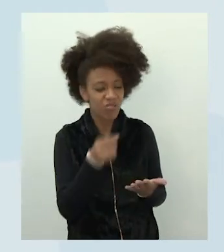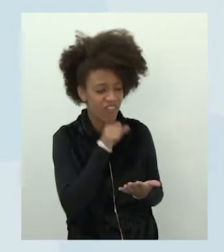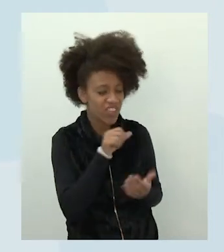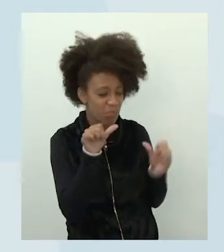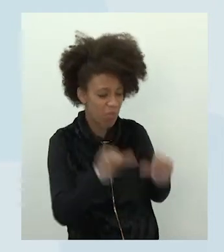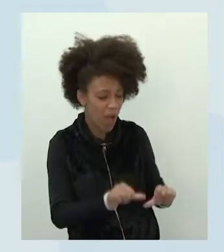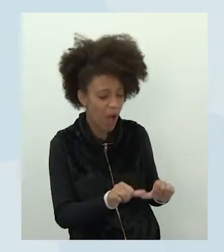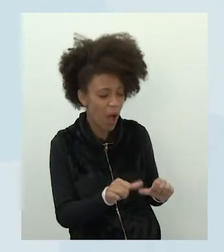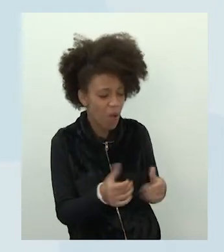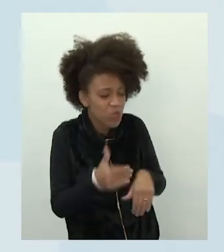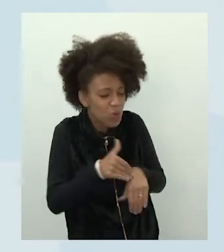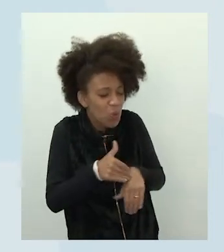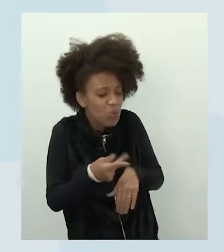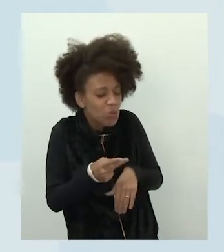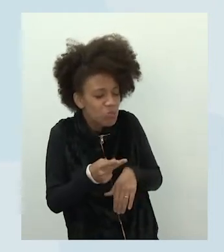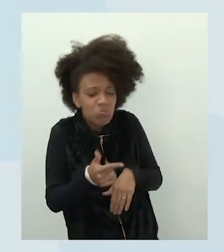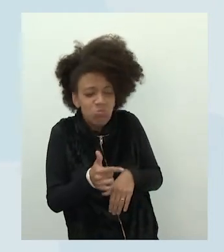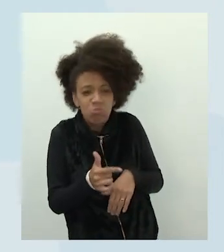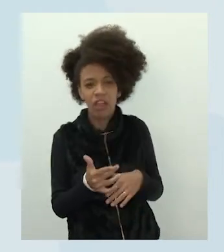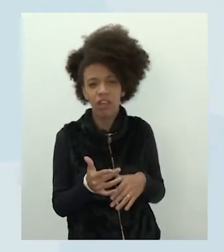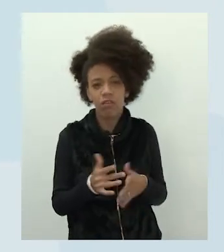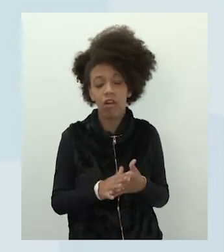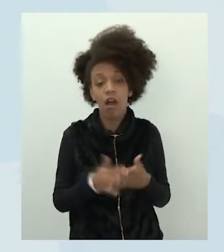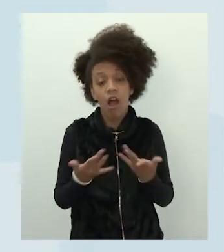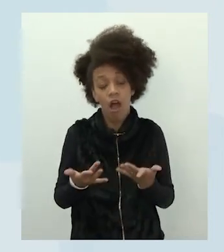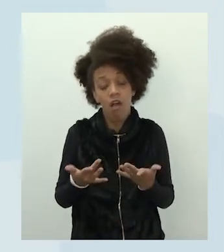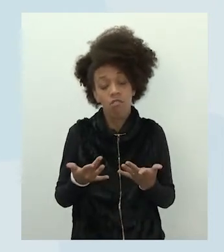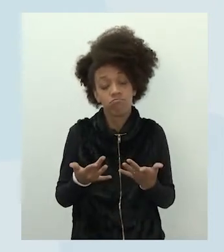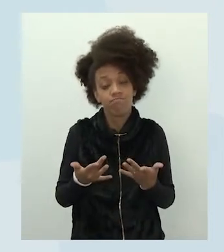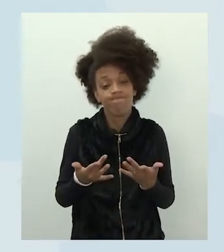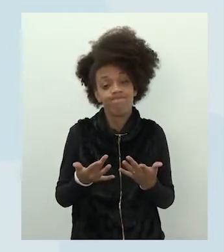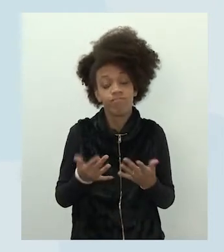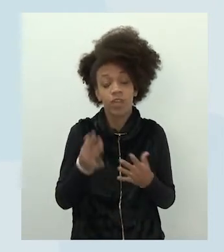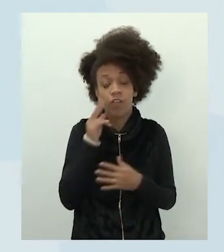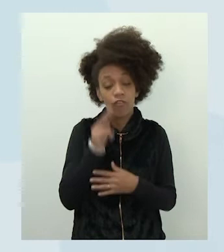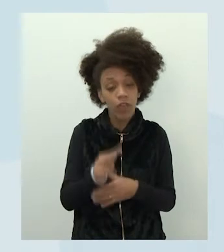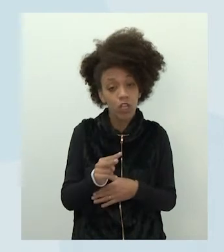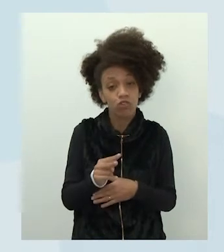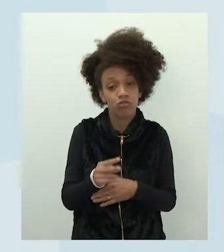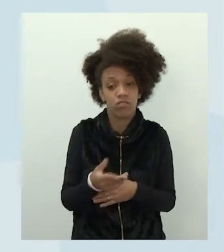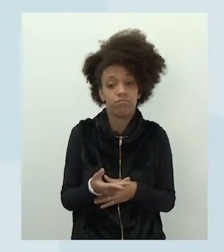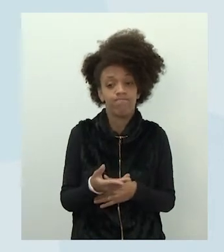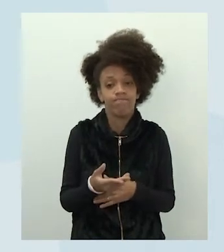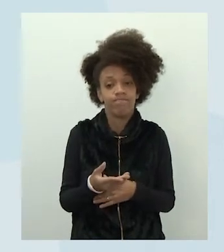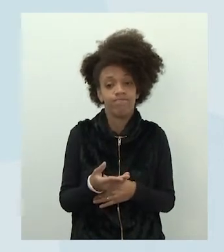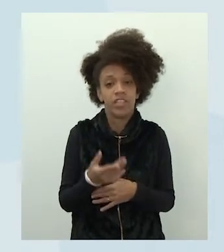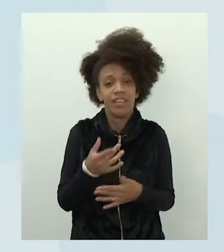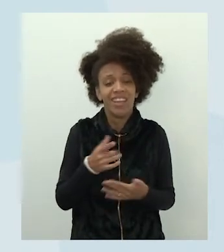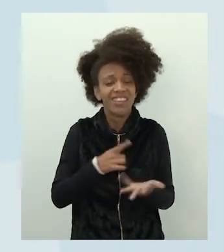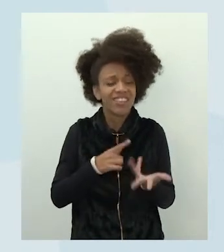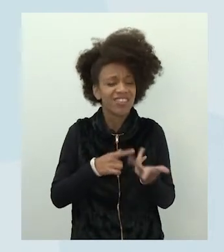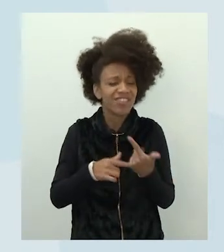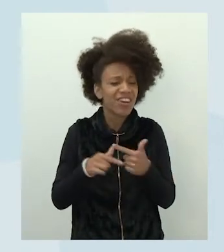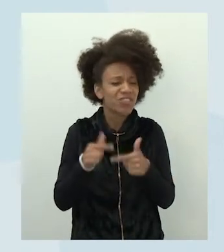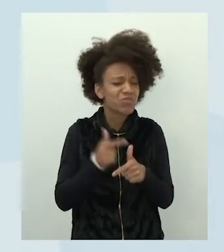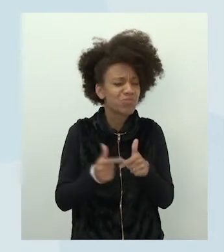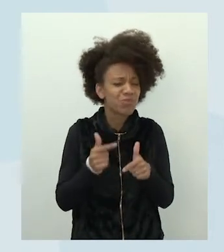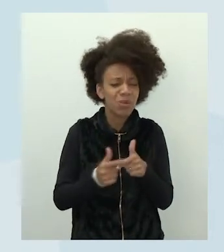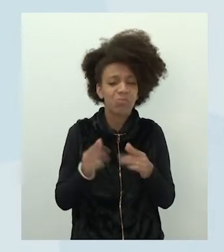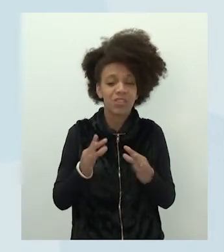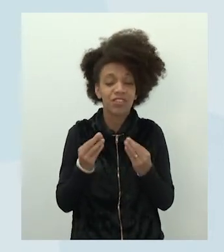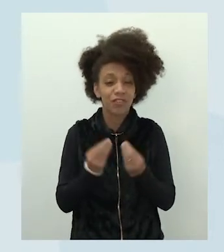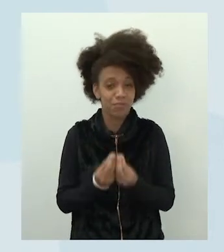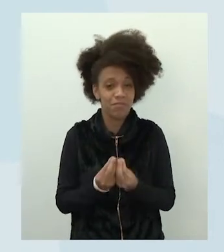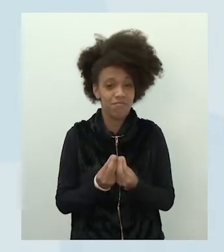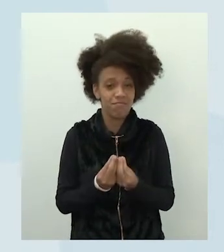tenho culpa, não é verdade? Afinal, veja, temos tantos problemas na família, etc.